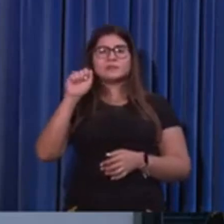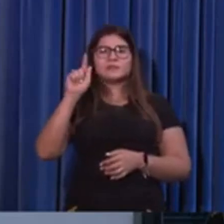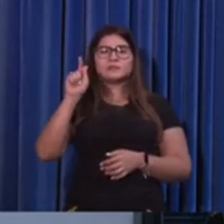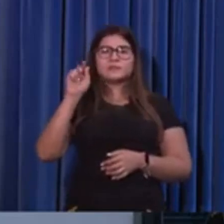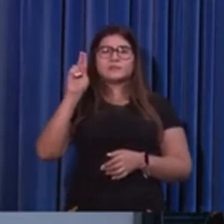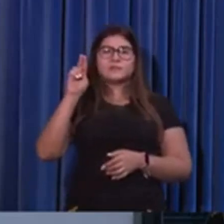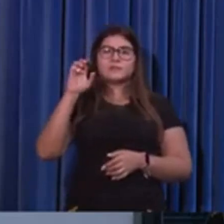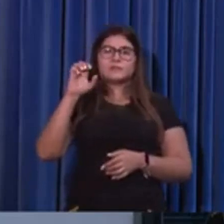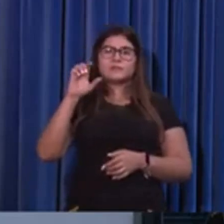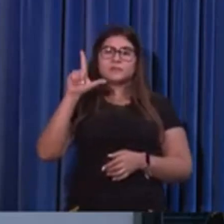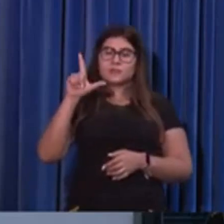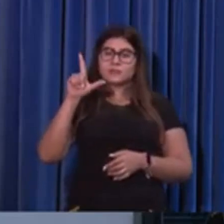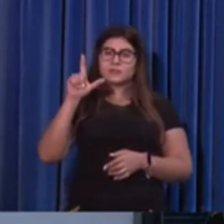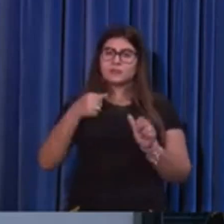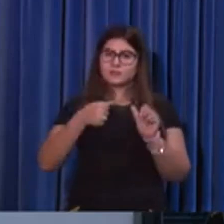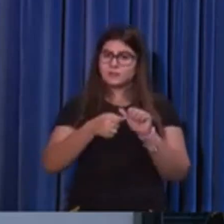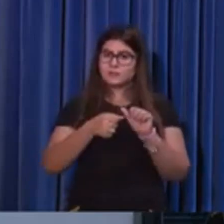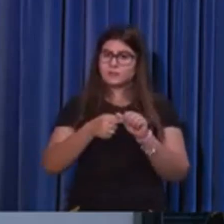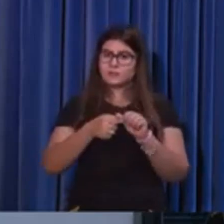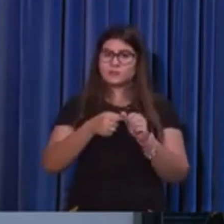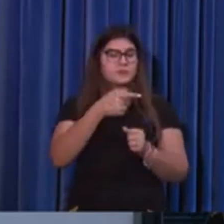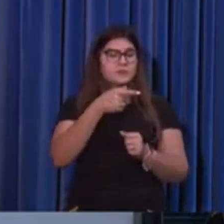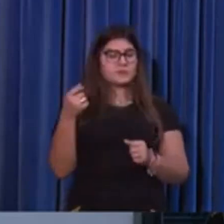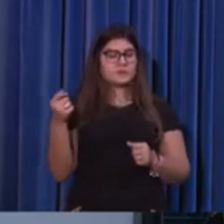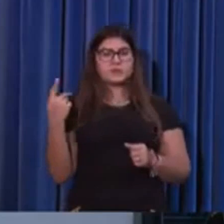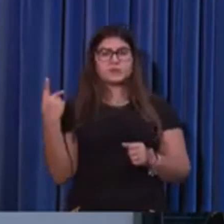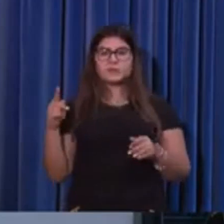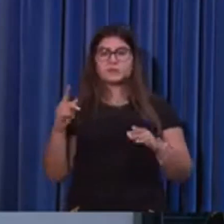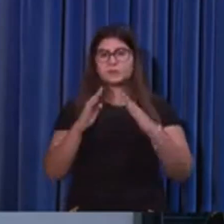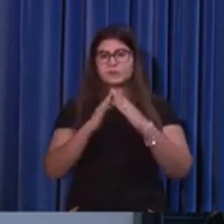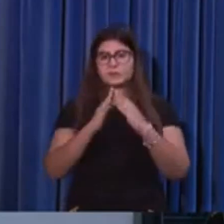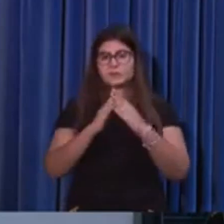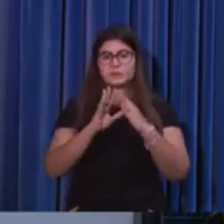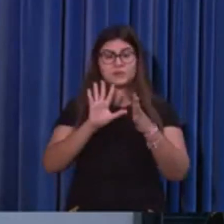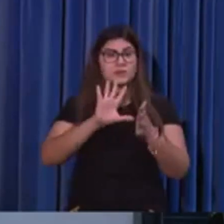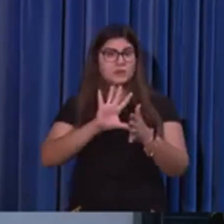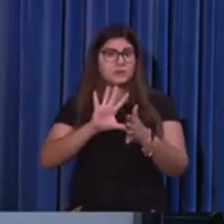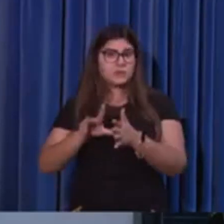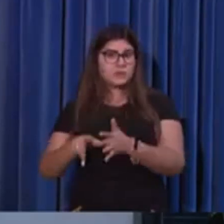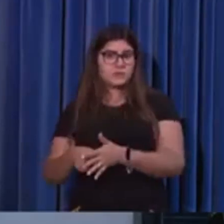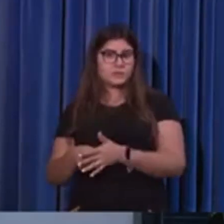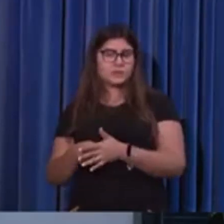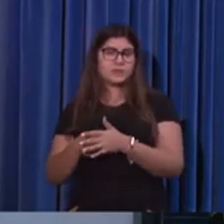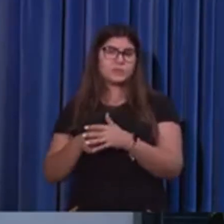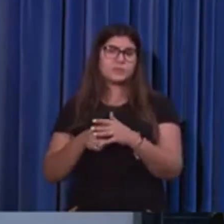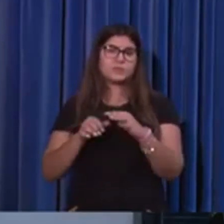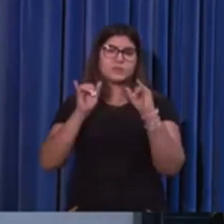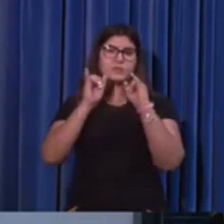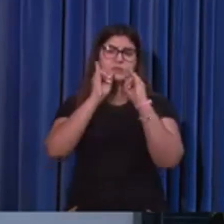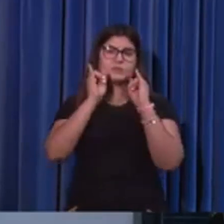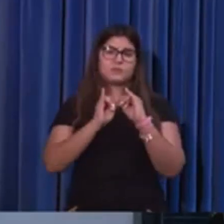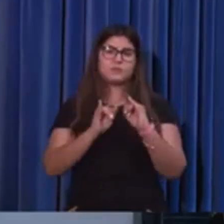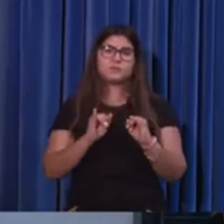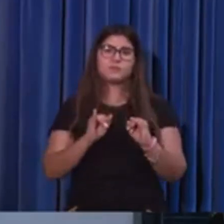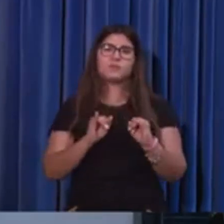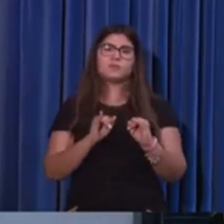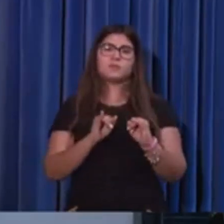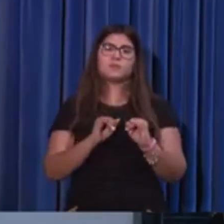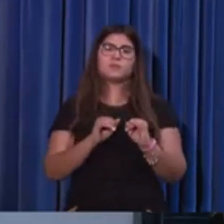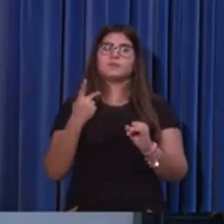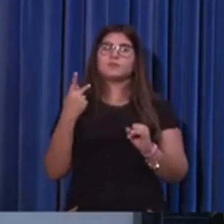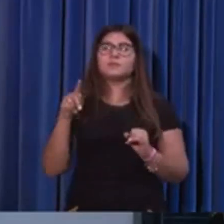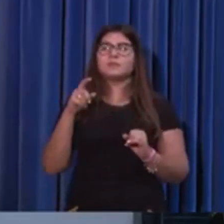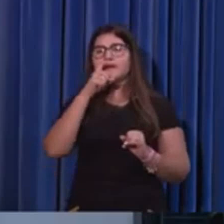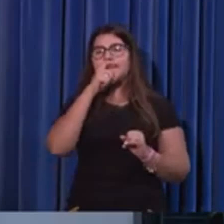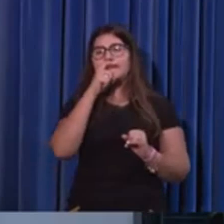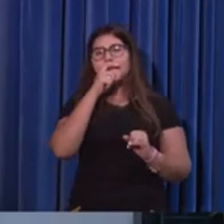saiu da sua casa e ela roubou um ídolo do lar do seu pai.